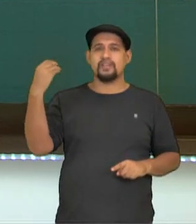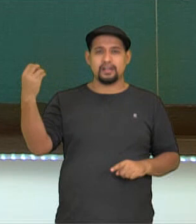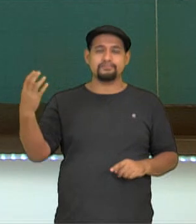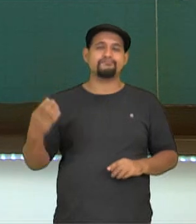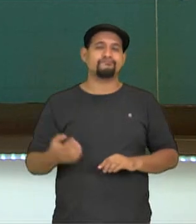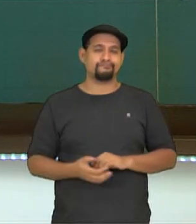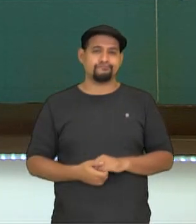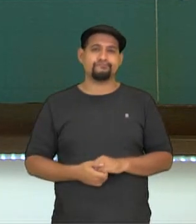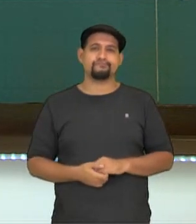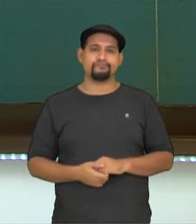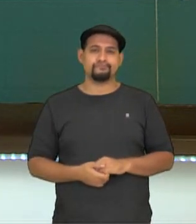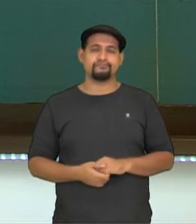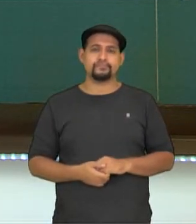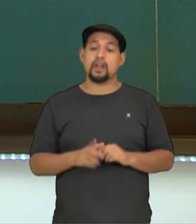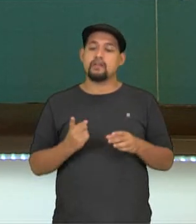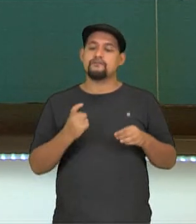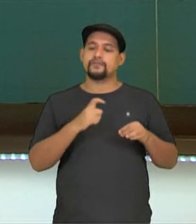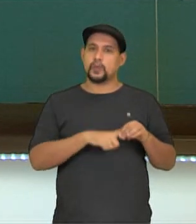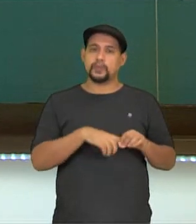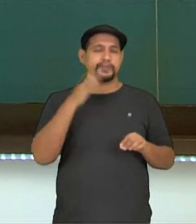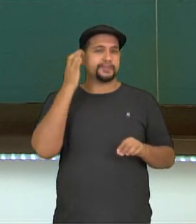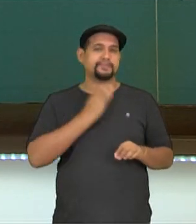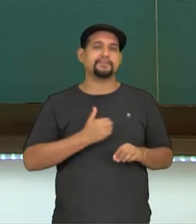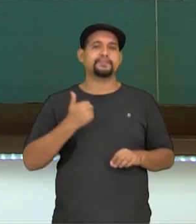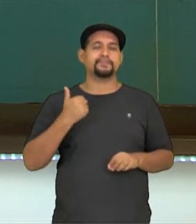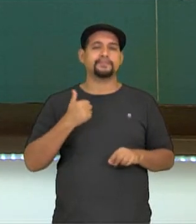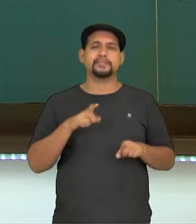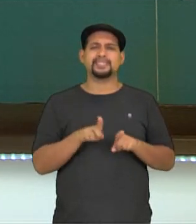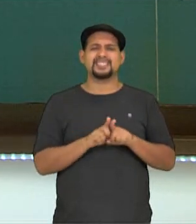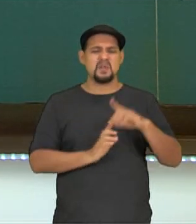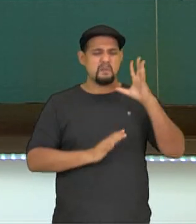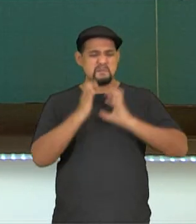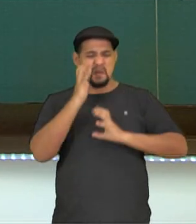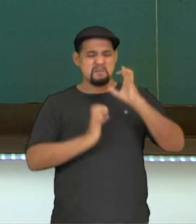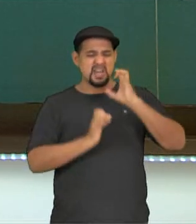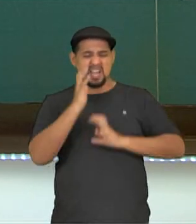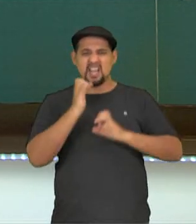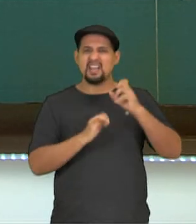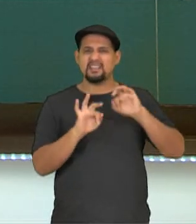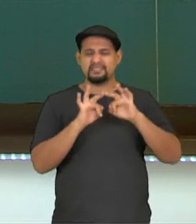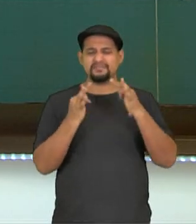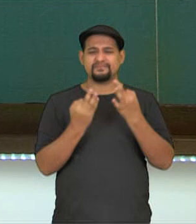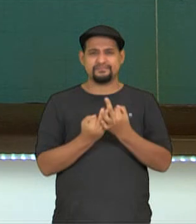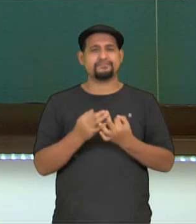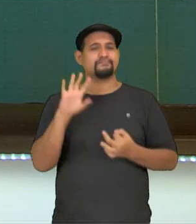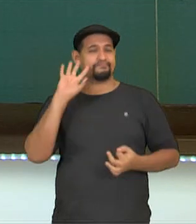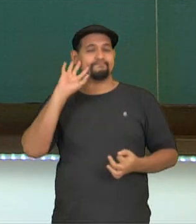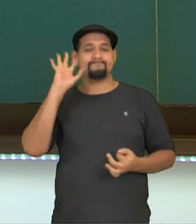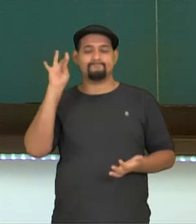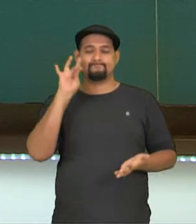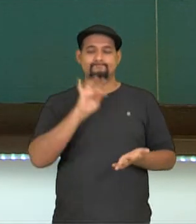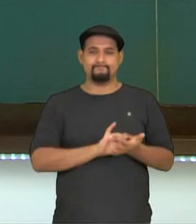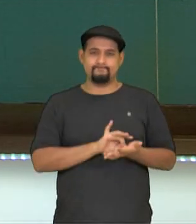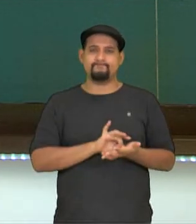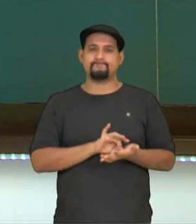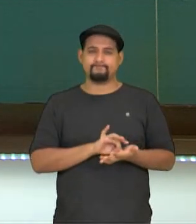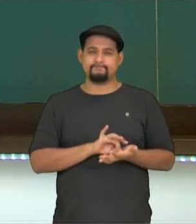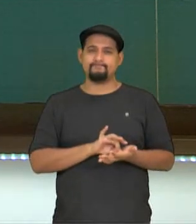do reino. Na volta de Dom Pedro I, uma briga familiar estava